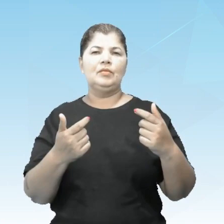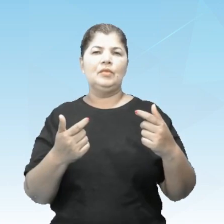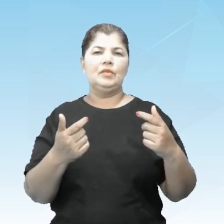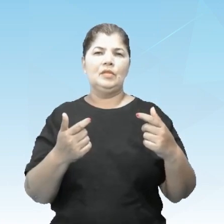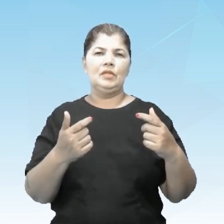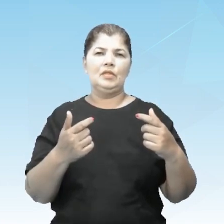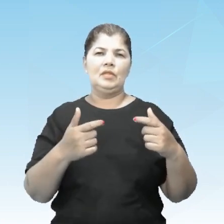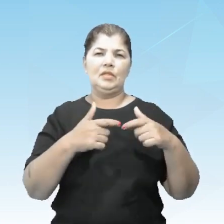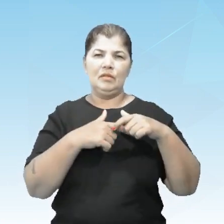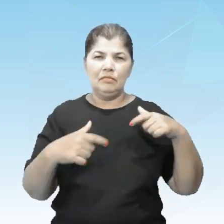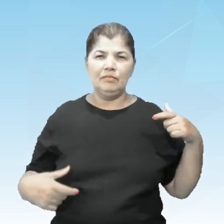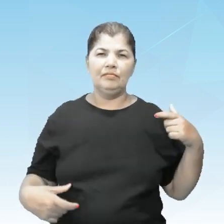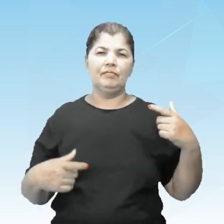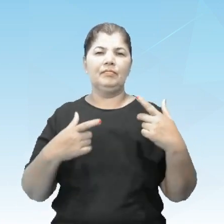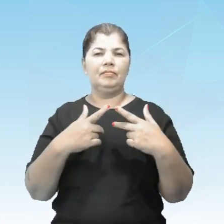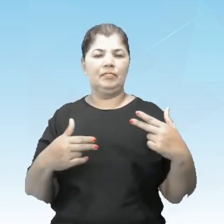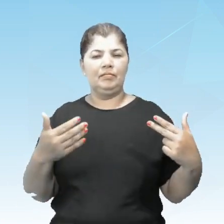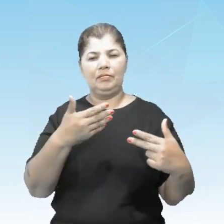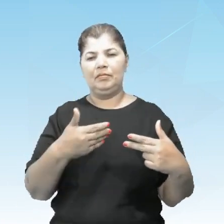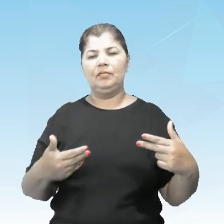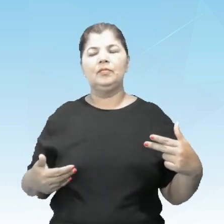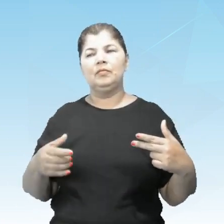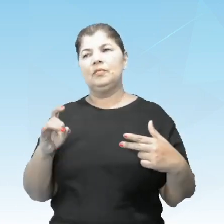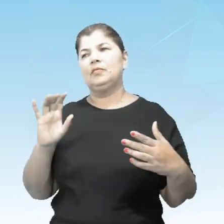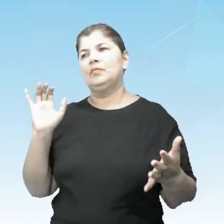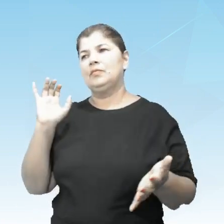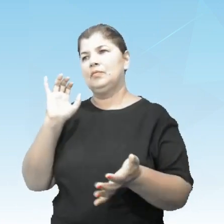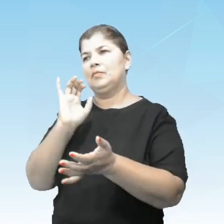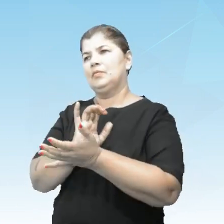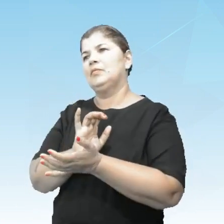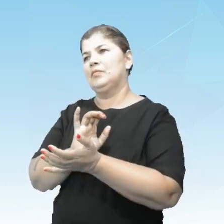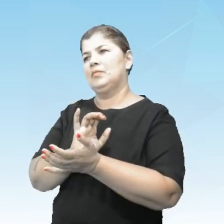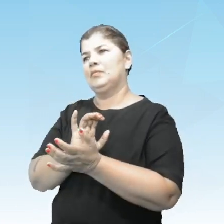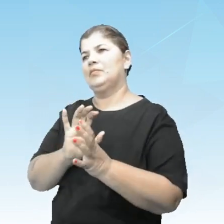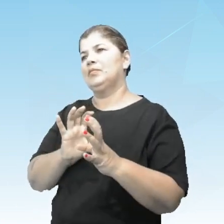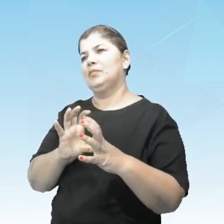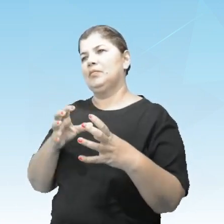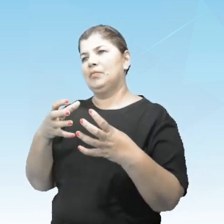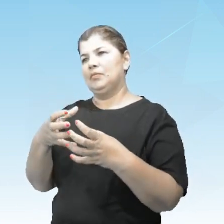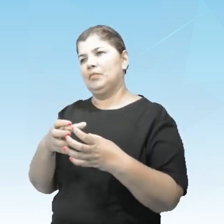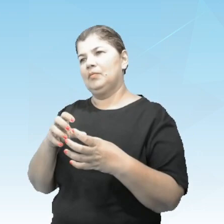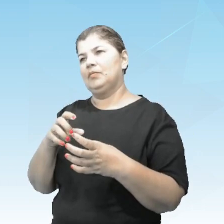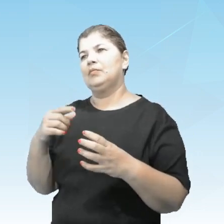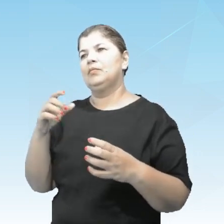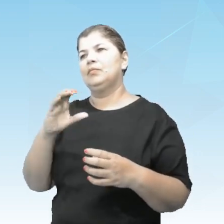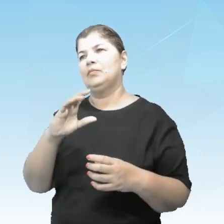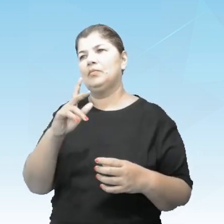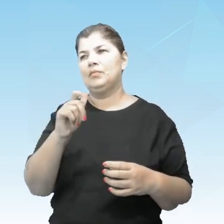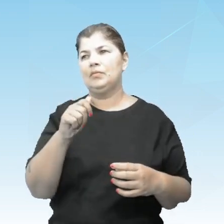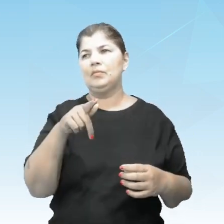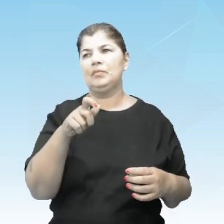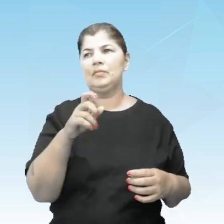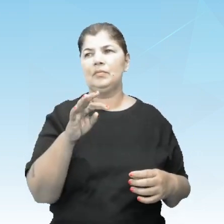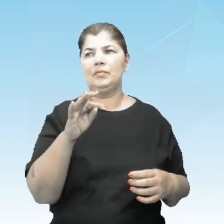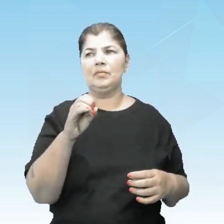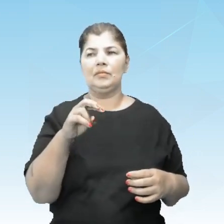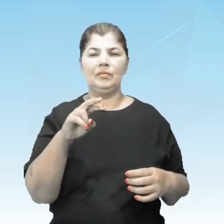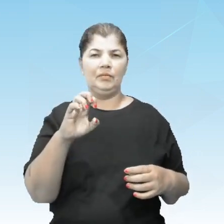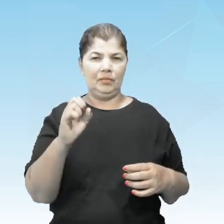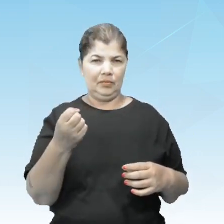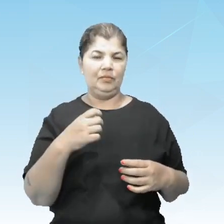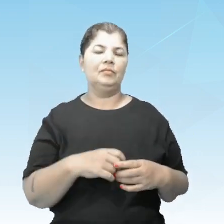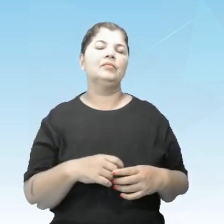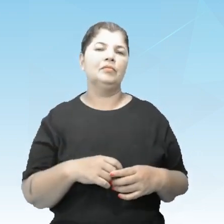igreja eram reservados aos chapetones. Então, no México, em 1808,